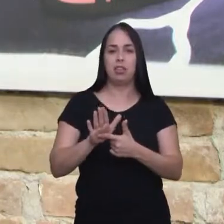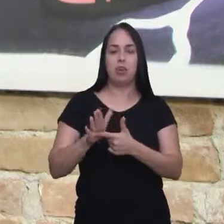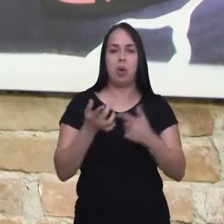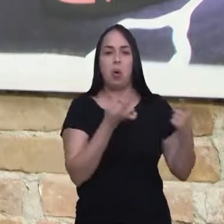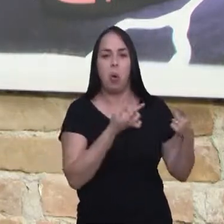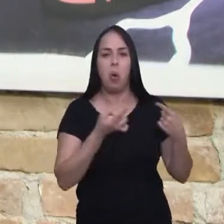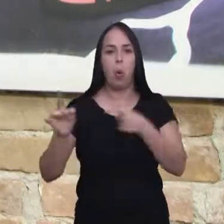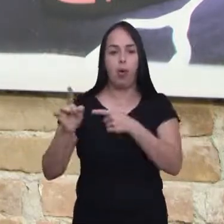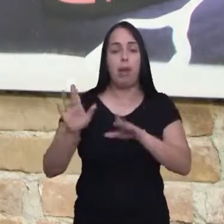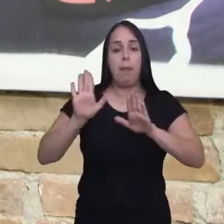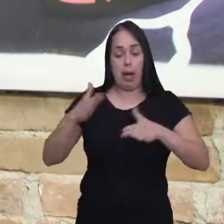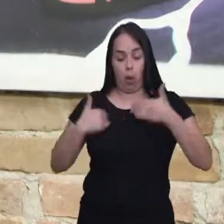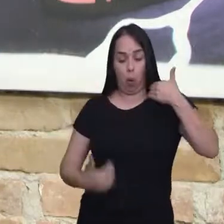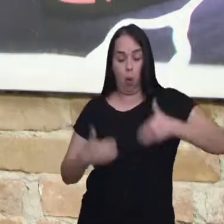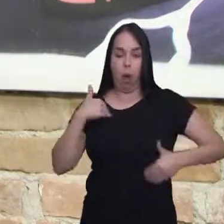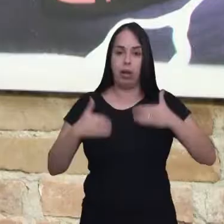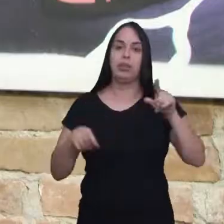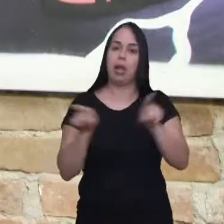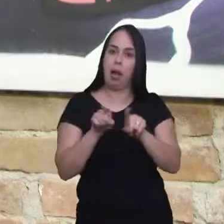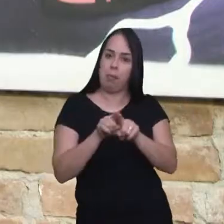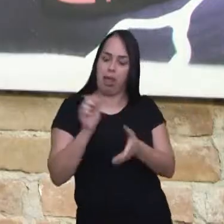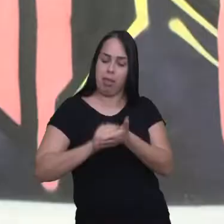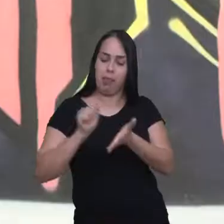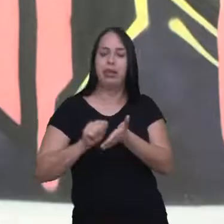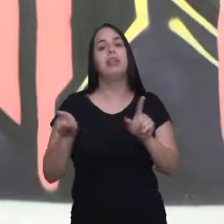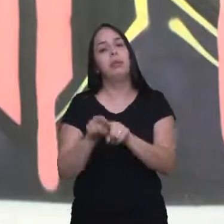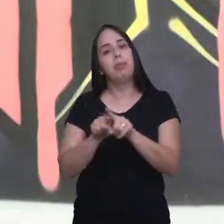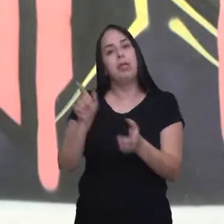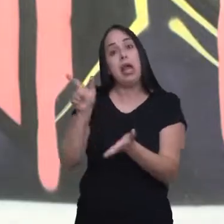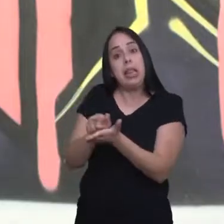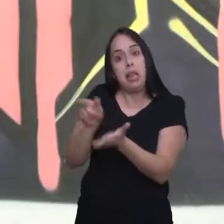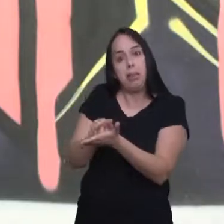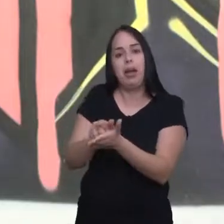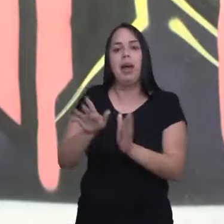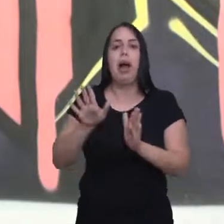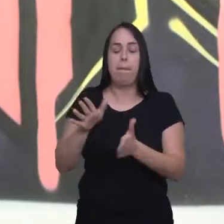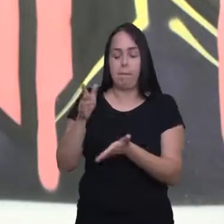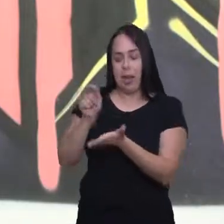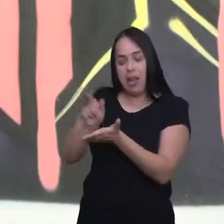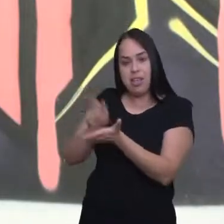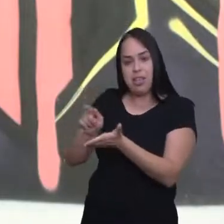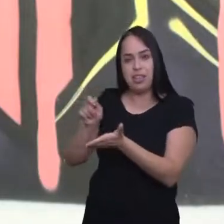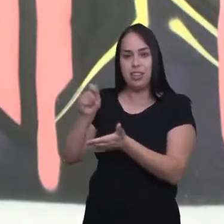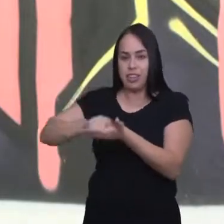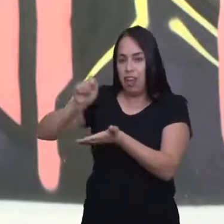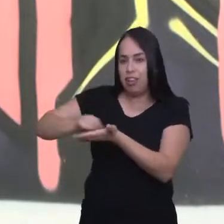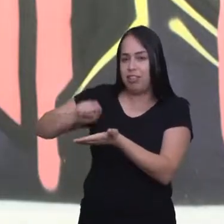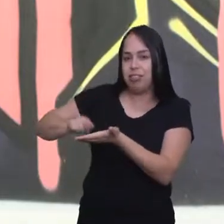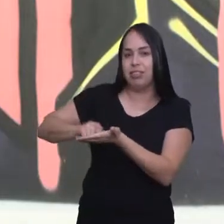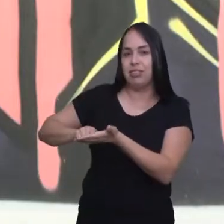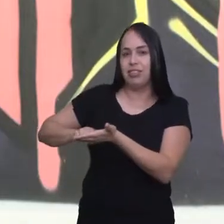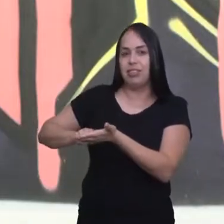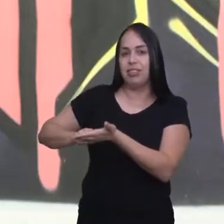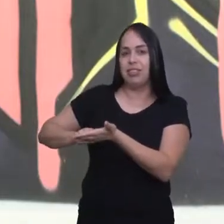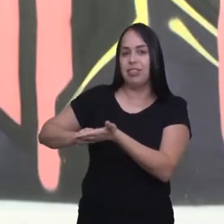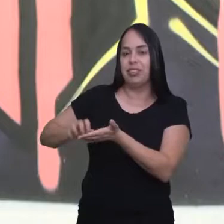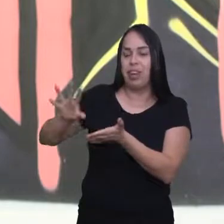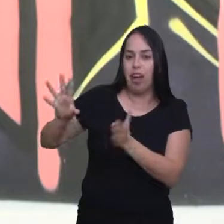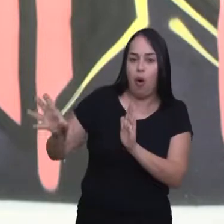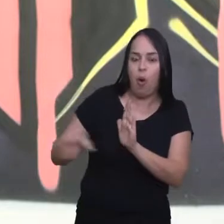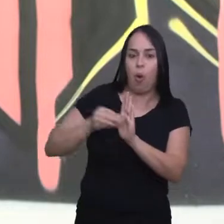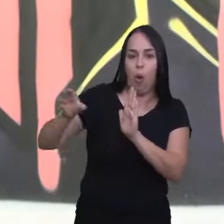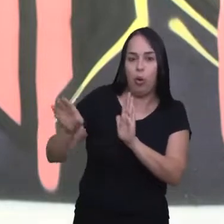através do corpo, e na escrita também, só que no papel. A minha escrita, ela passou a adotar esse